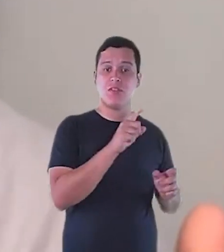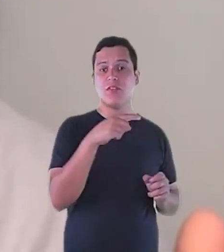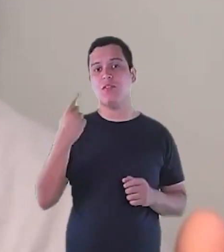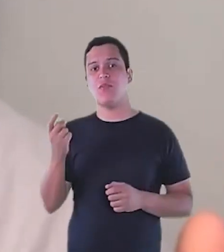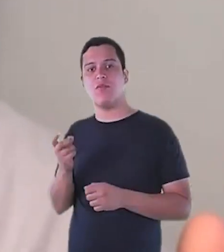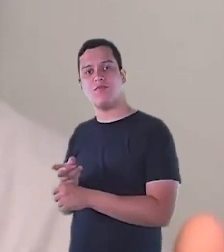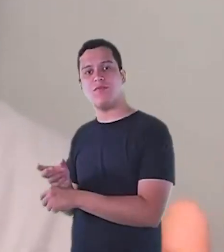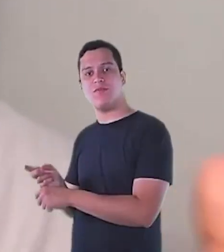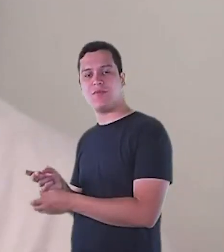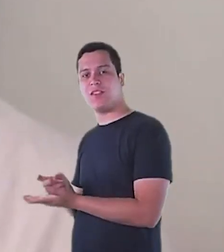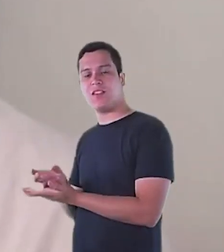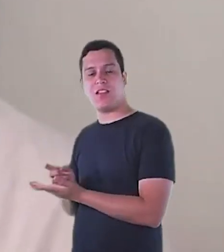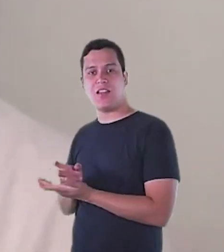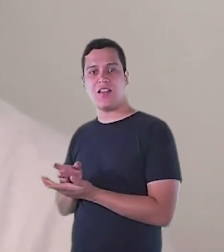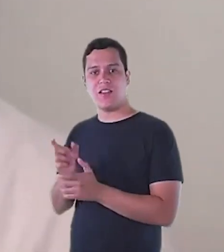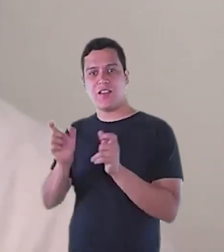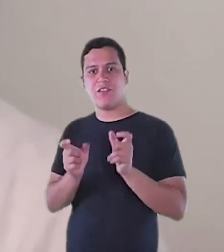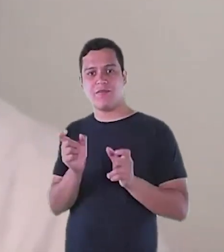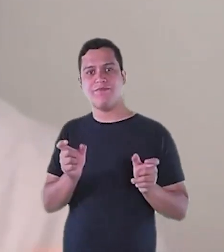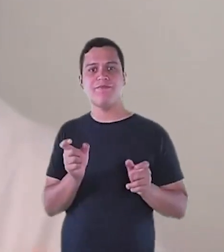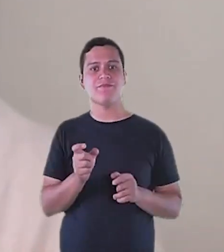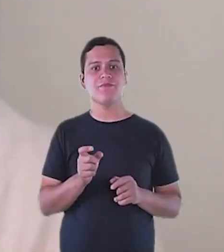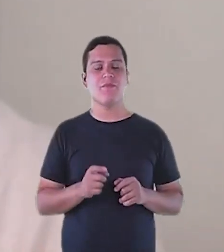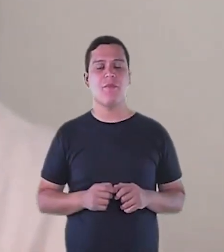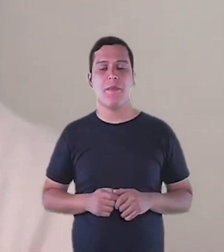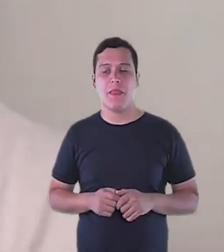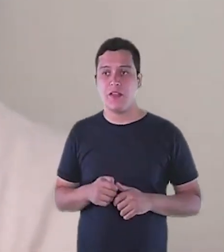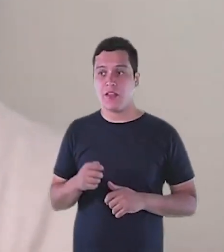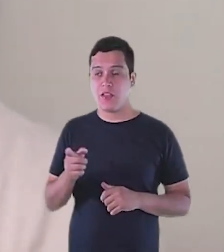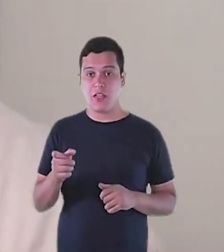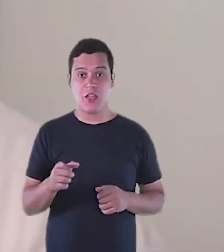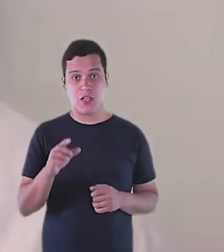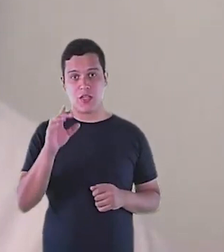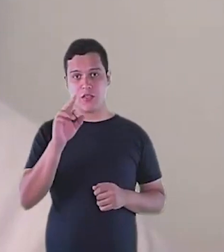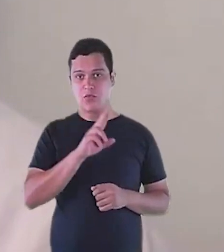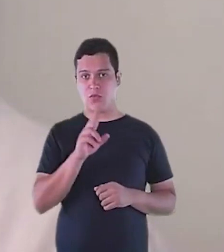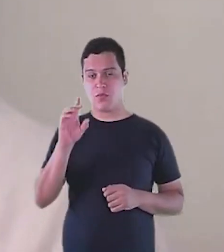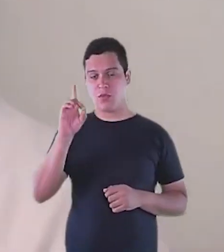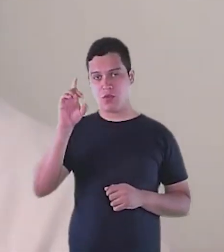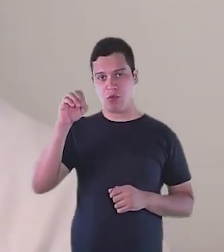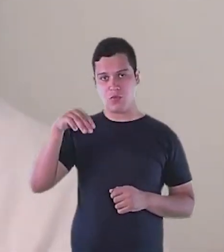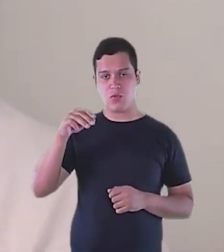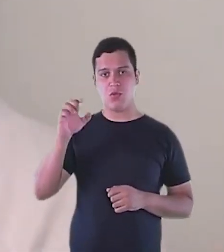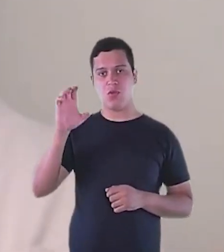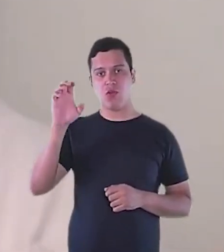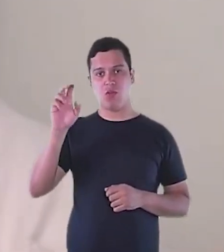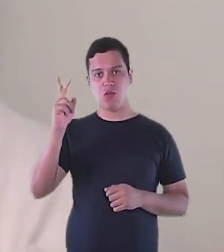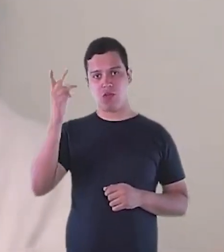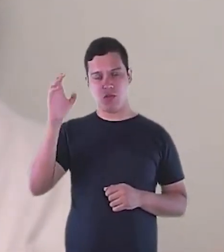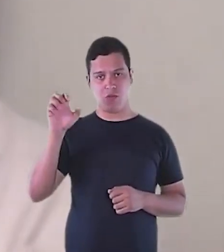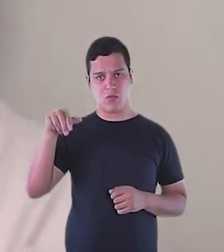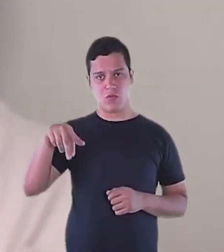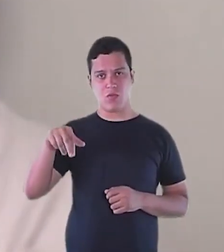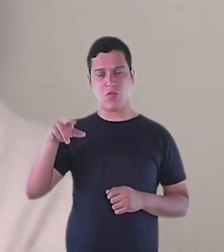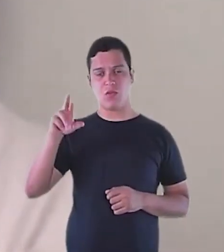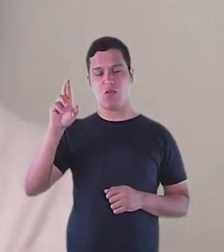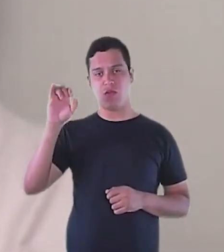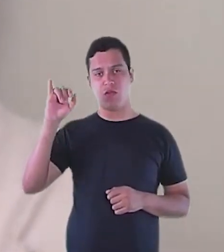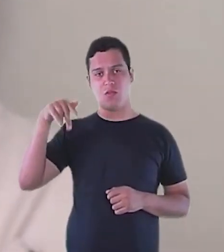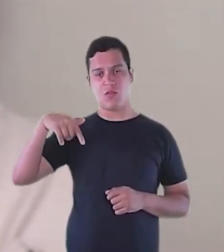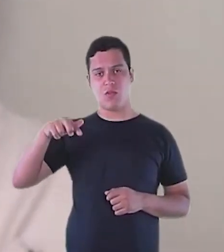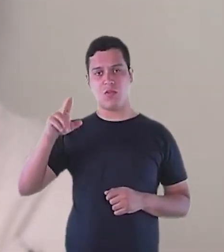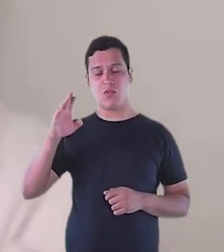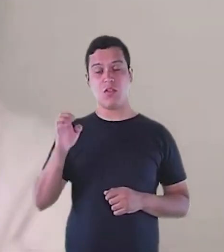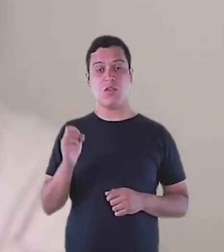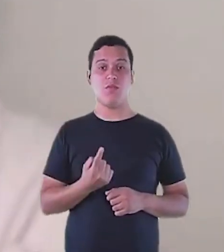Dom Henrique, o navegador, o infante Dom Henrique, ele foi o patrono desse negócio. Então, o primeiro volume